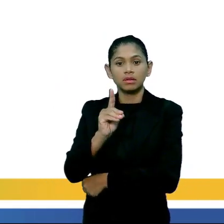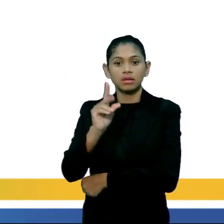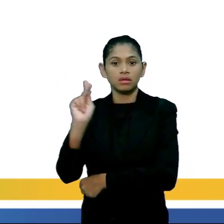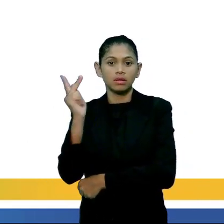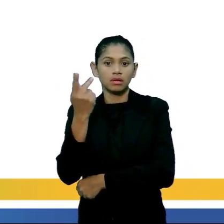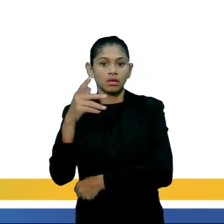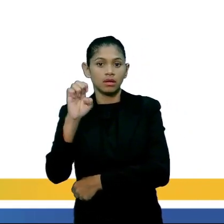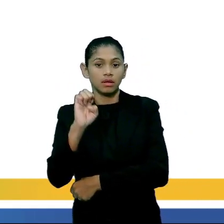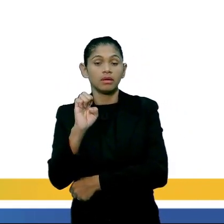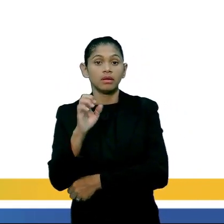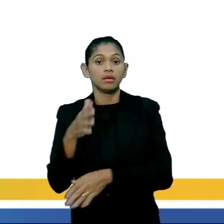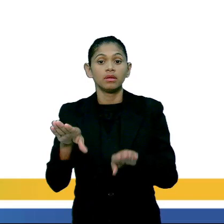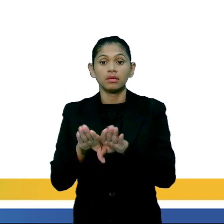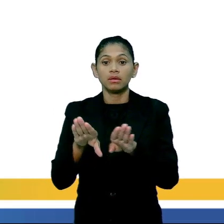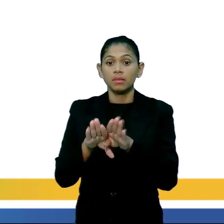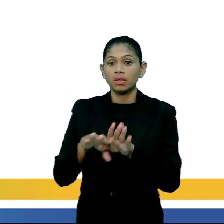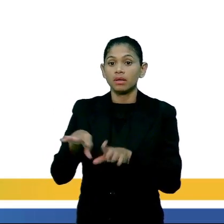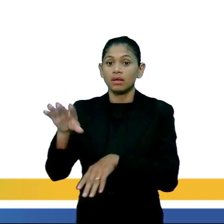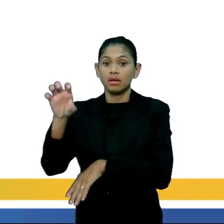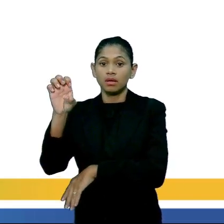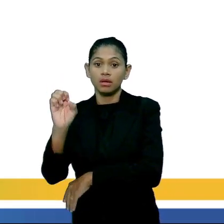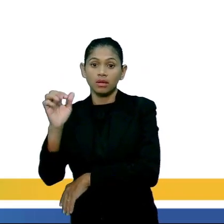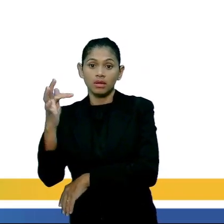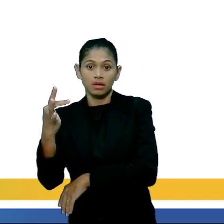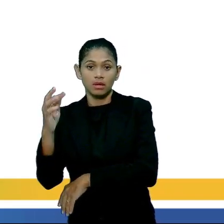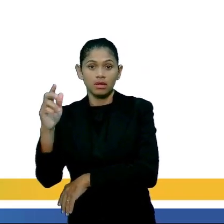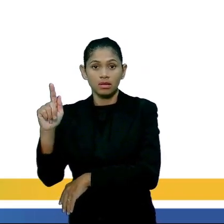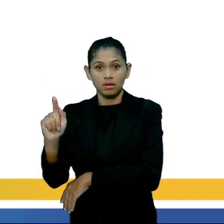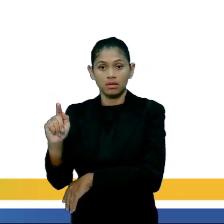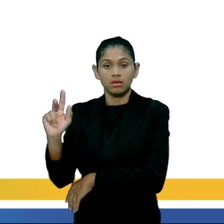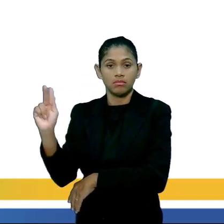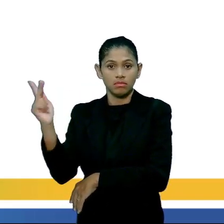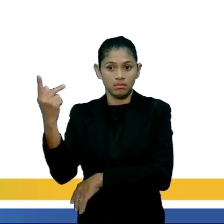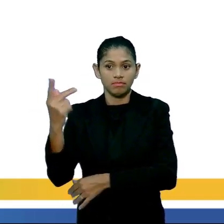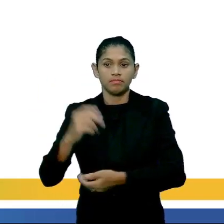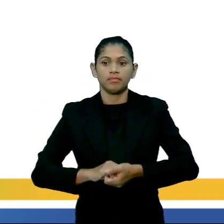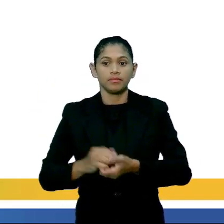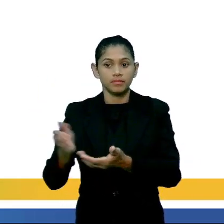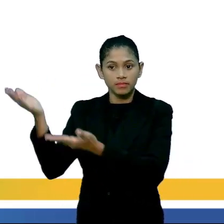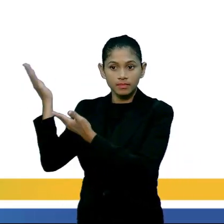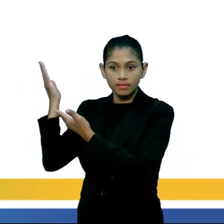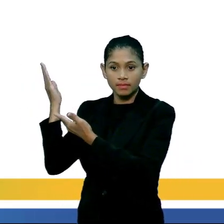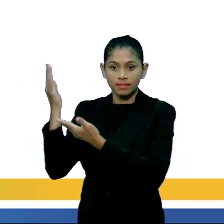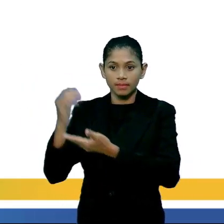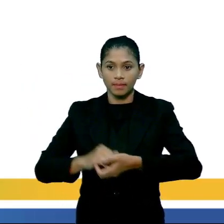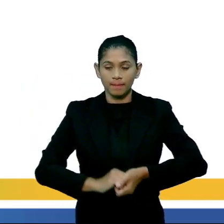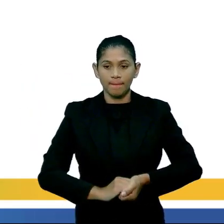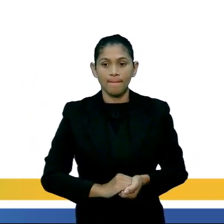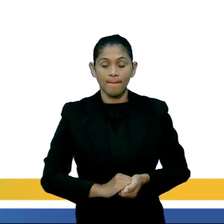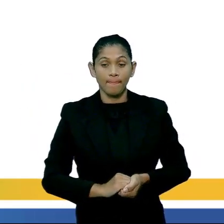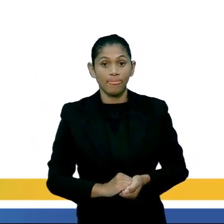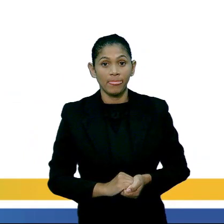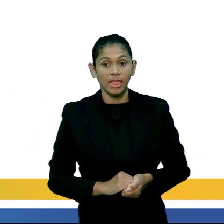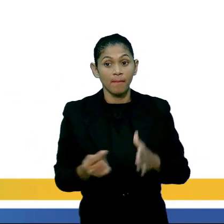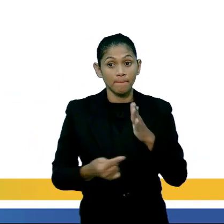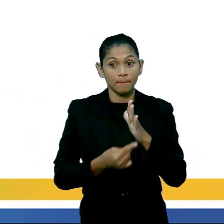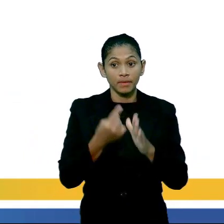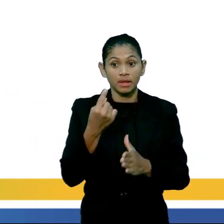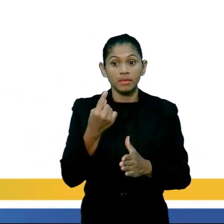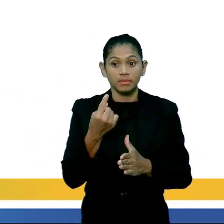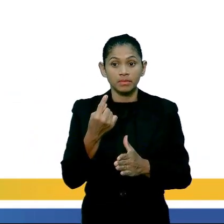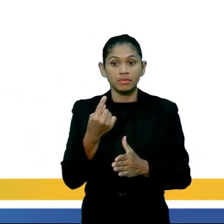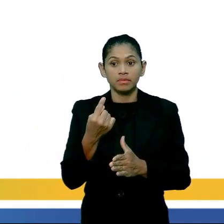e EFGH. Ficando assim, ó. Vamos lá. A primeira planificação